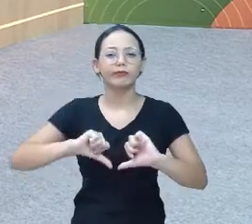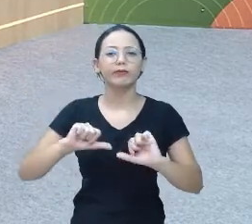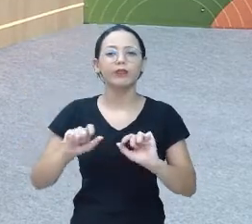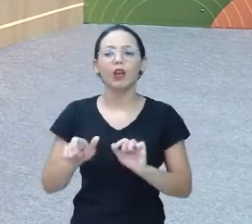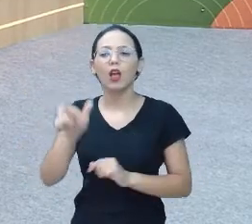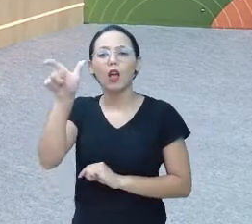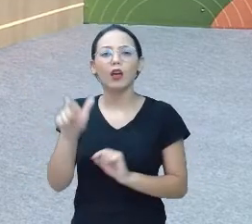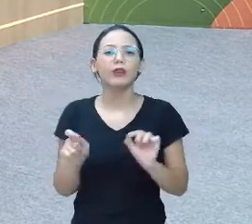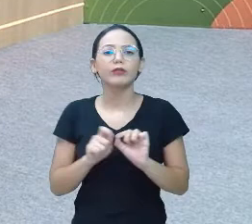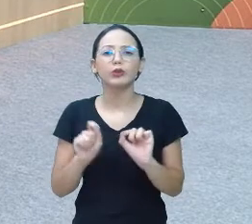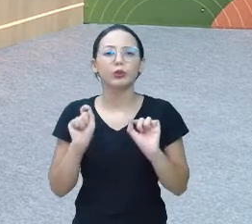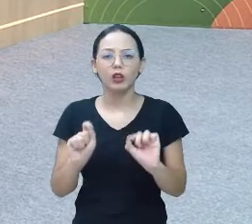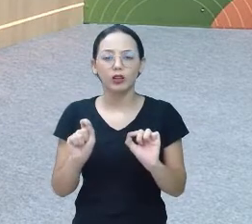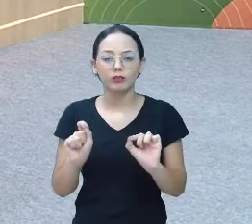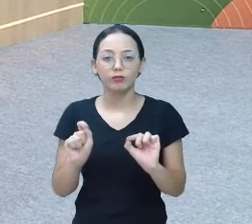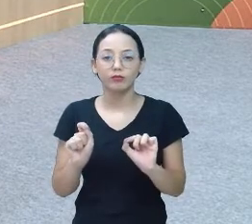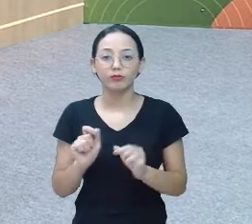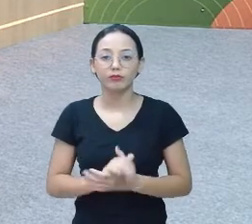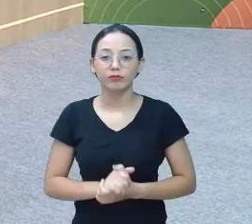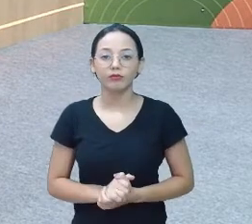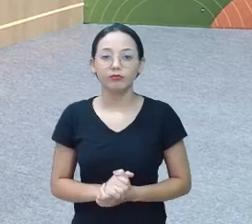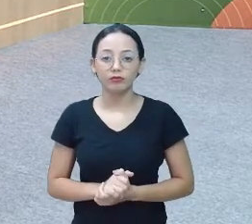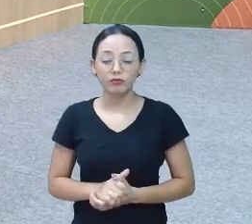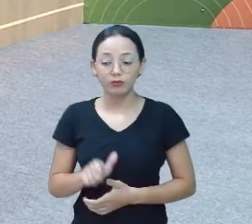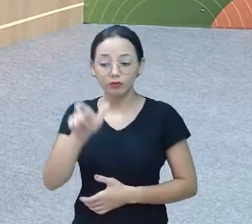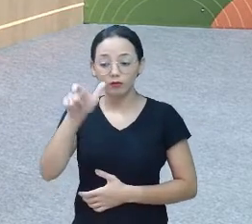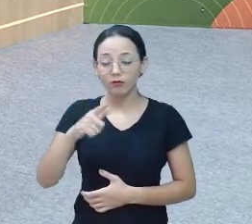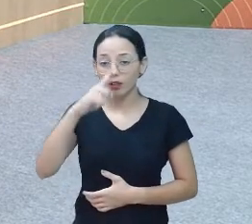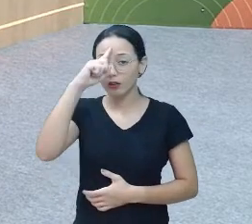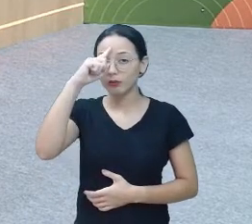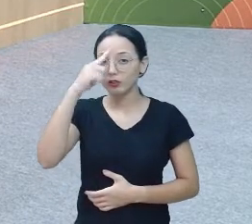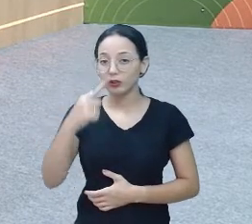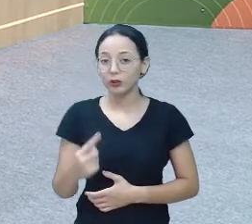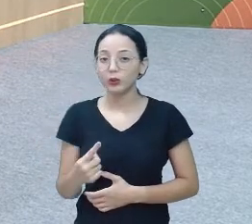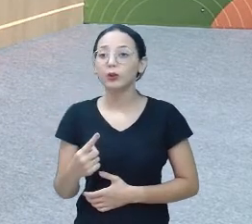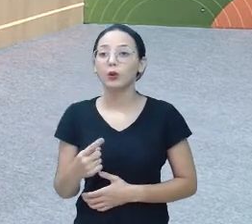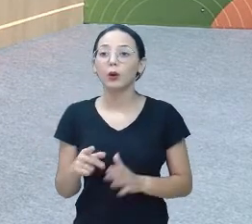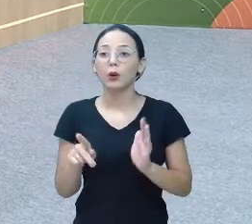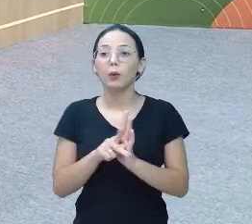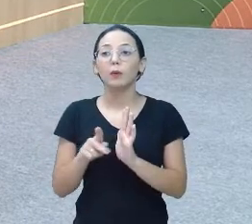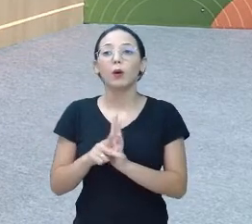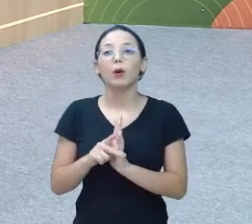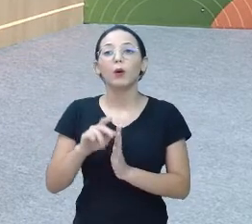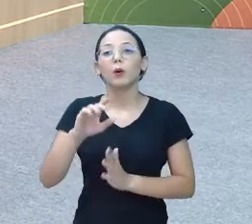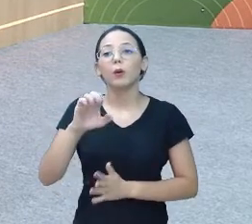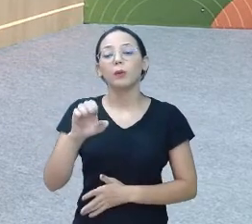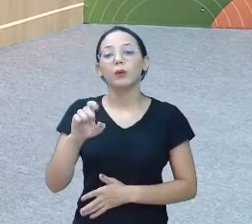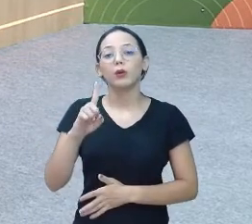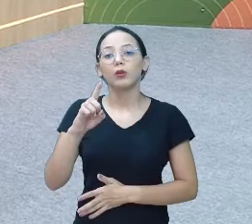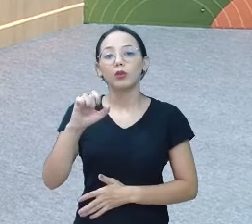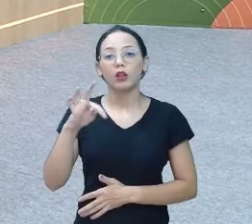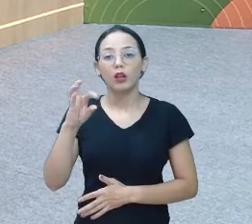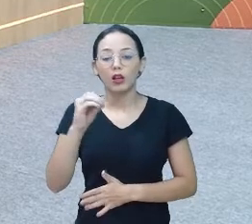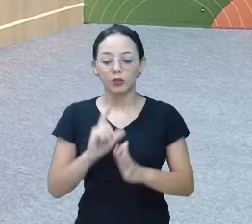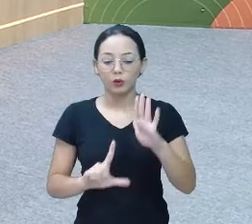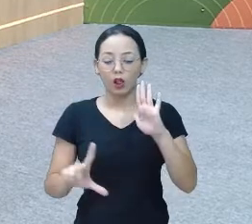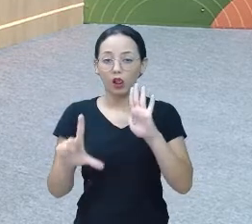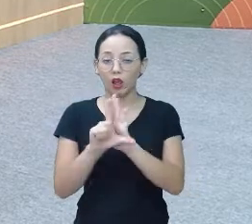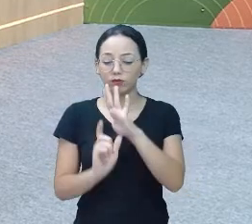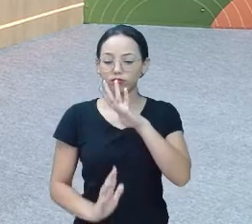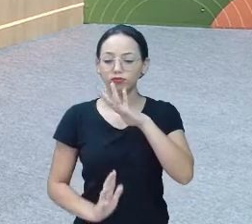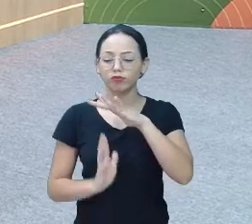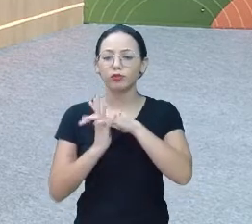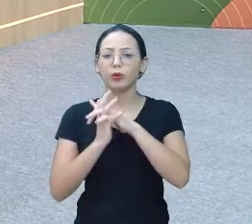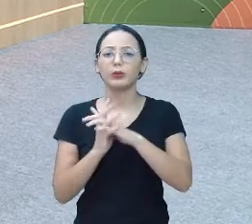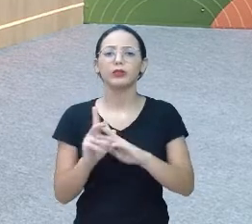que o imperador fez? Ele decretou o édito, né, do máximo, ou seja, a lei do máximo. O que era